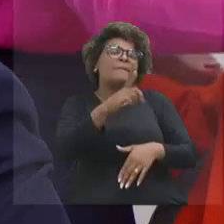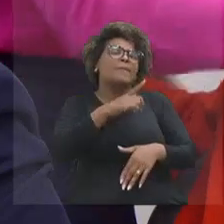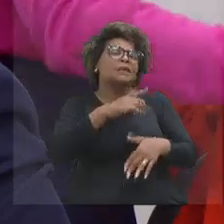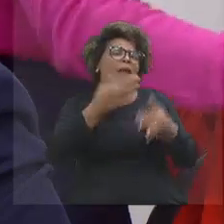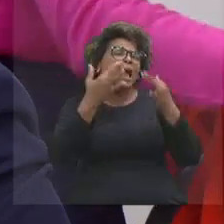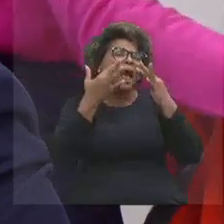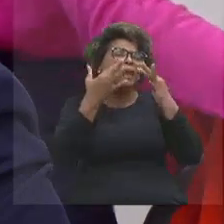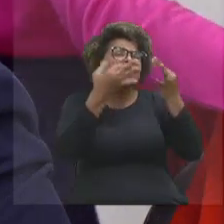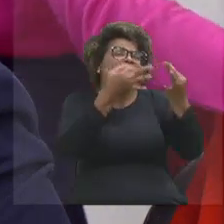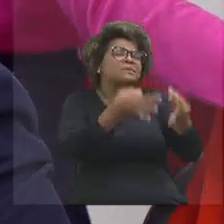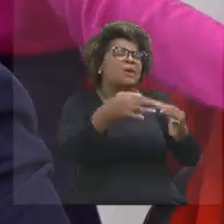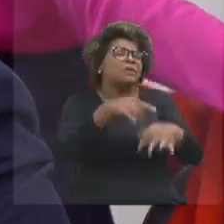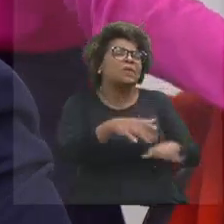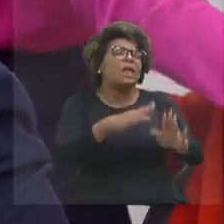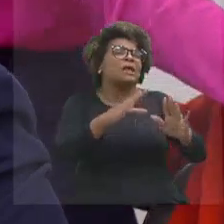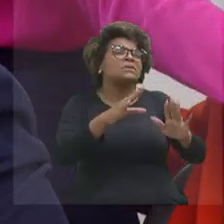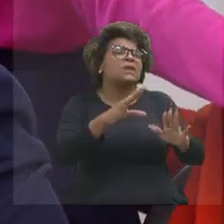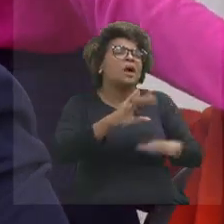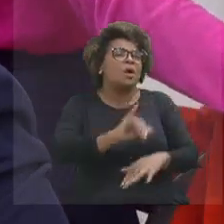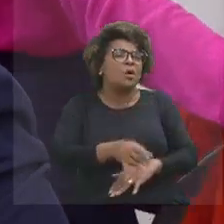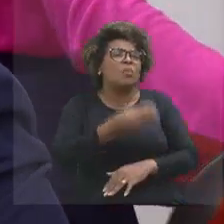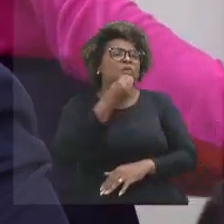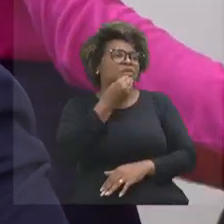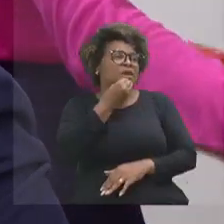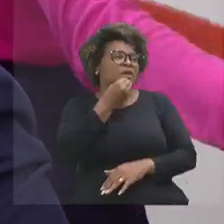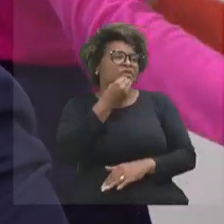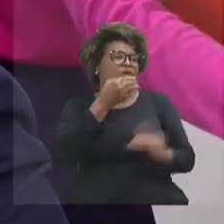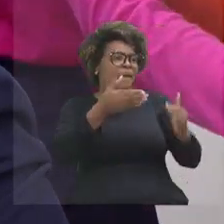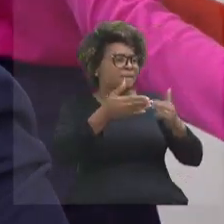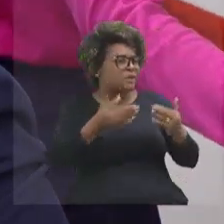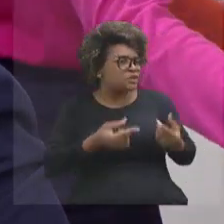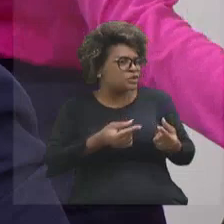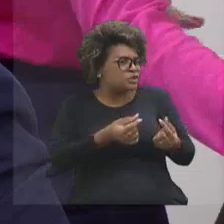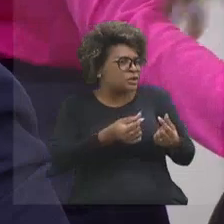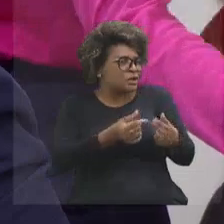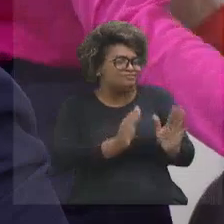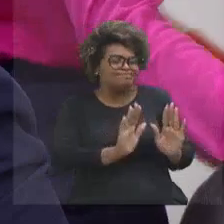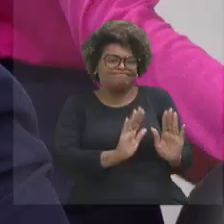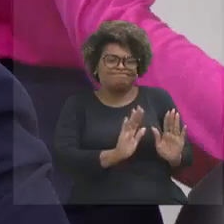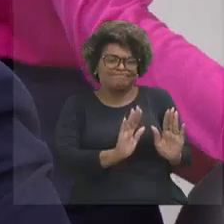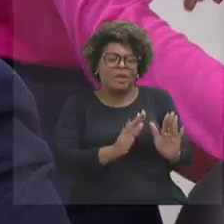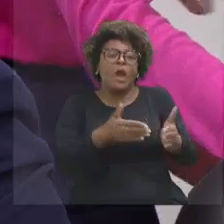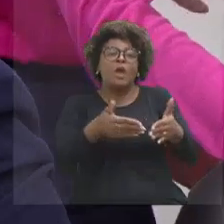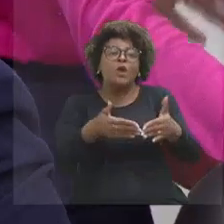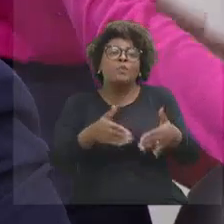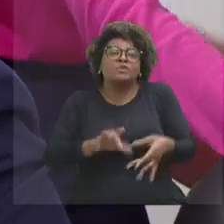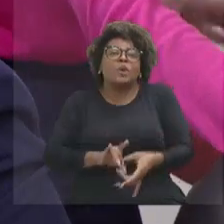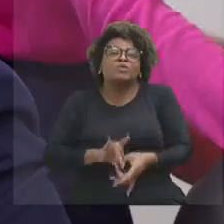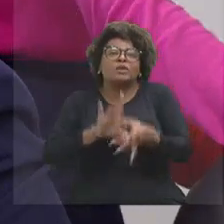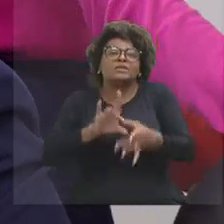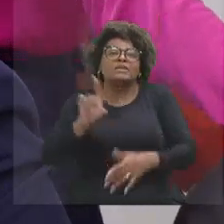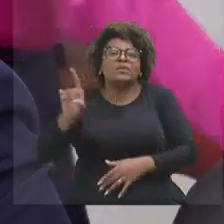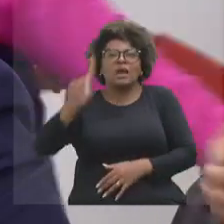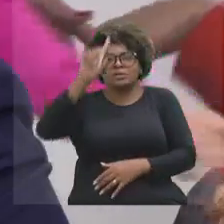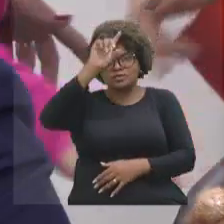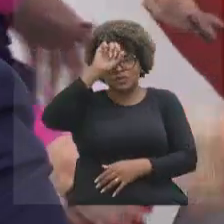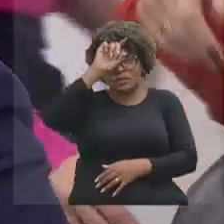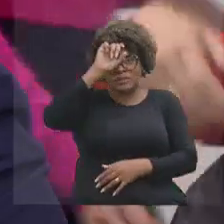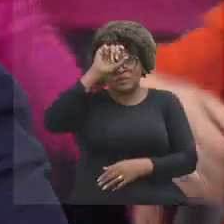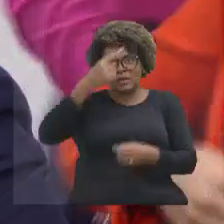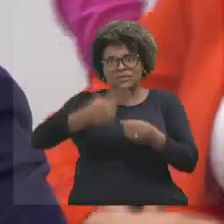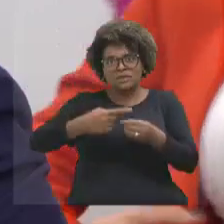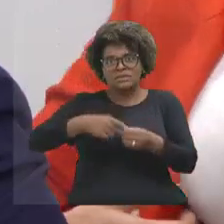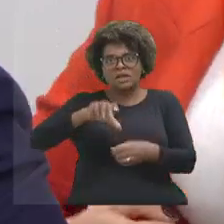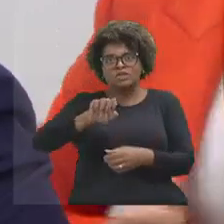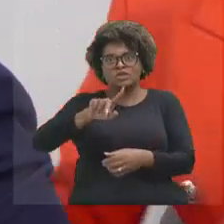essas oportunidades eu não vou te pedir um centavo mas eu vou te pedir a habilitação pro hospital de Oliveira que pensado que me